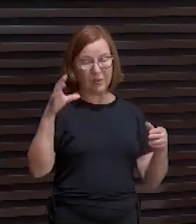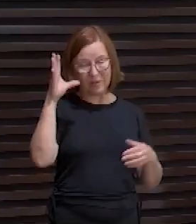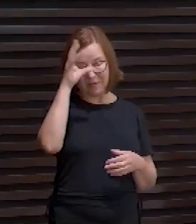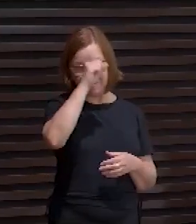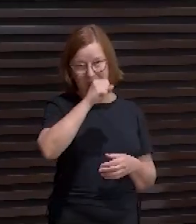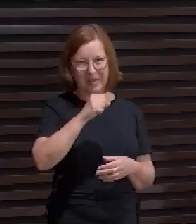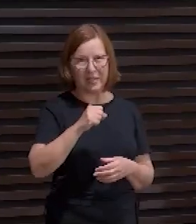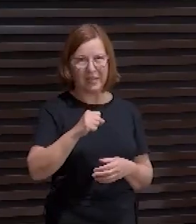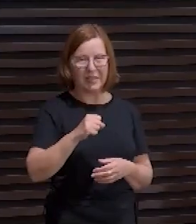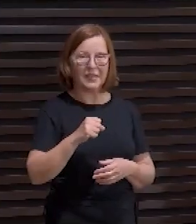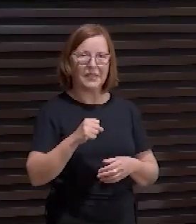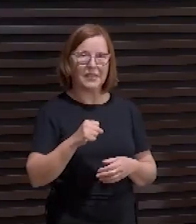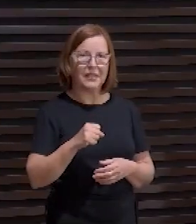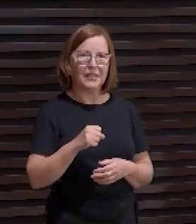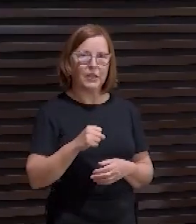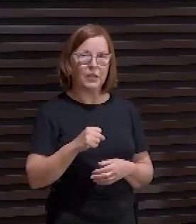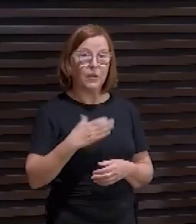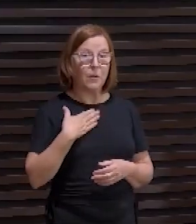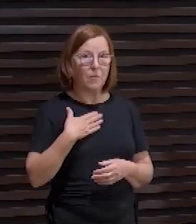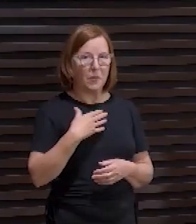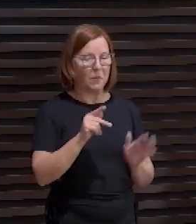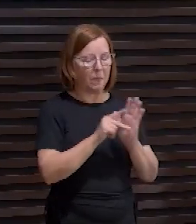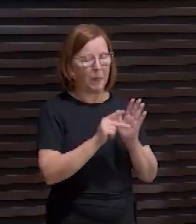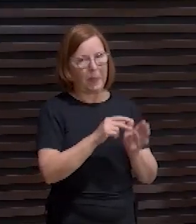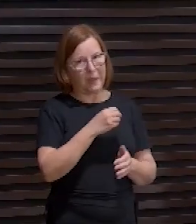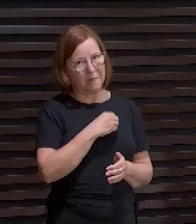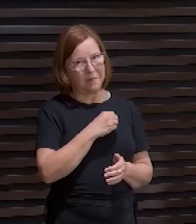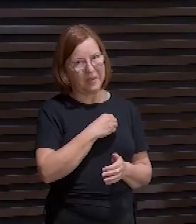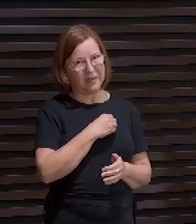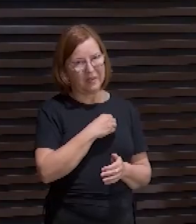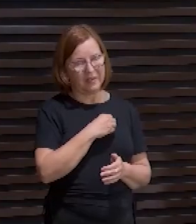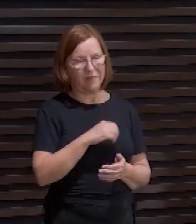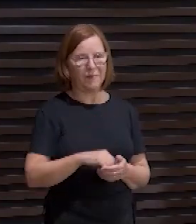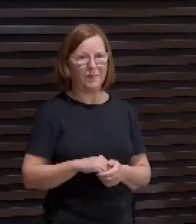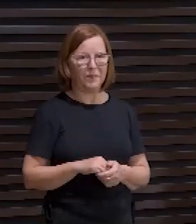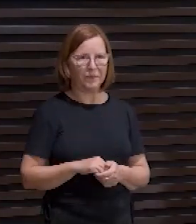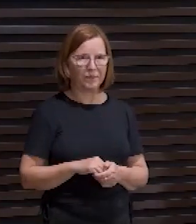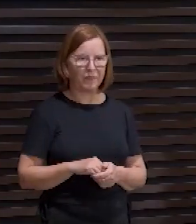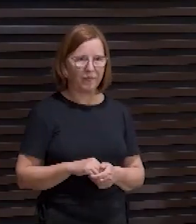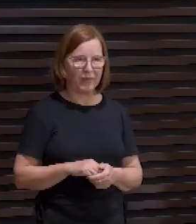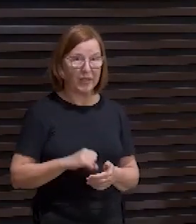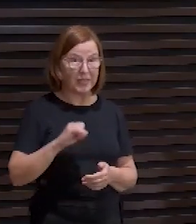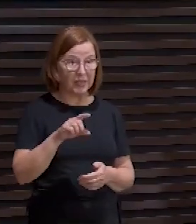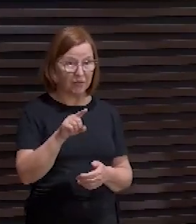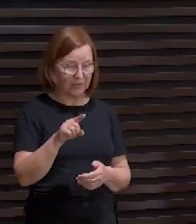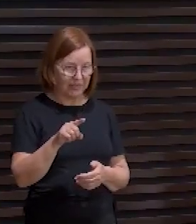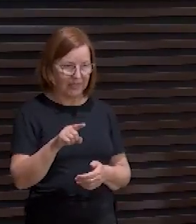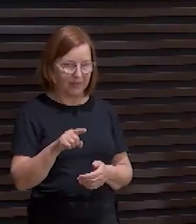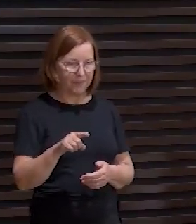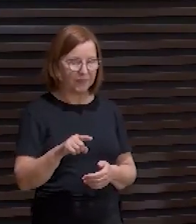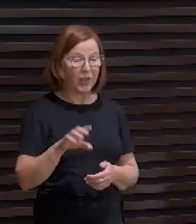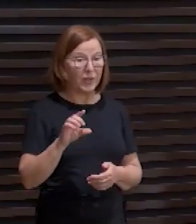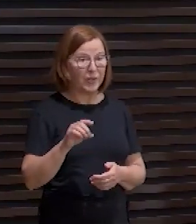sua vida em meu favor. Se você está com esse amor egocêntrico, pautado pela recompensa, que se você só vai